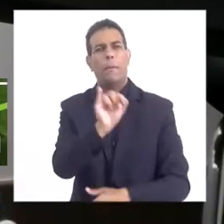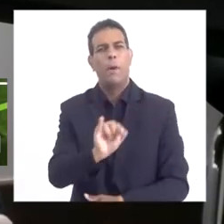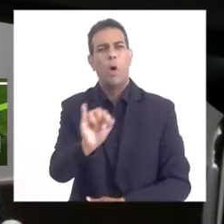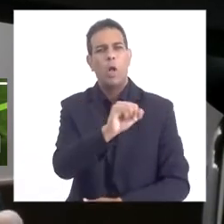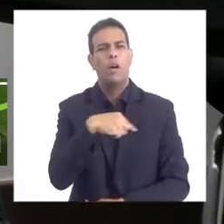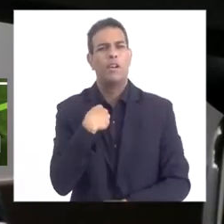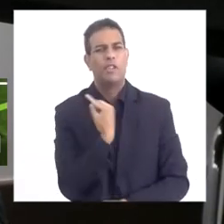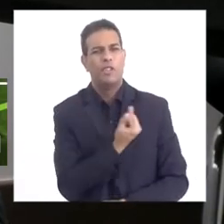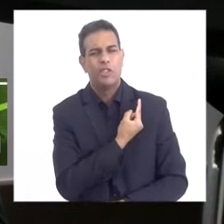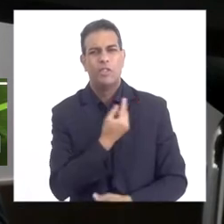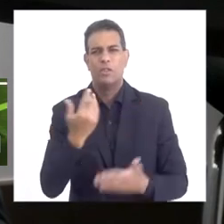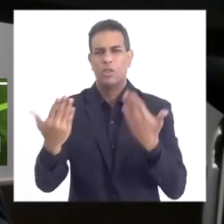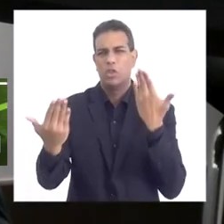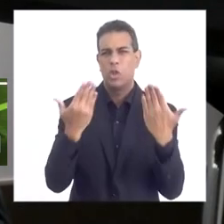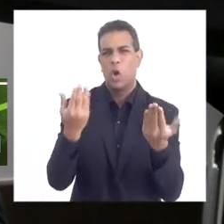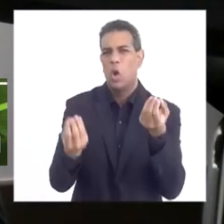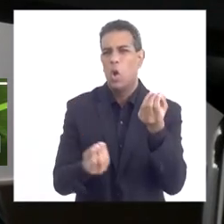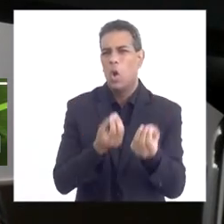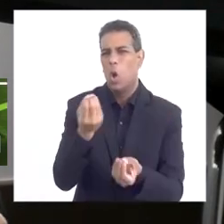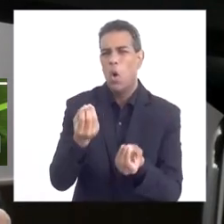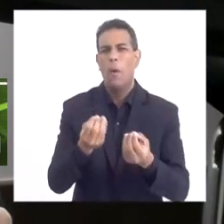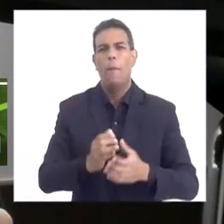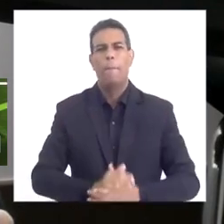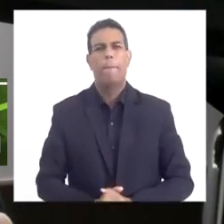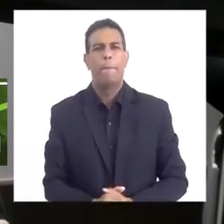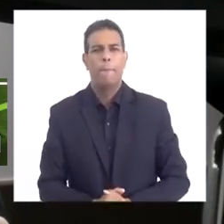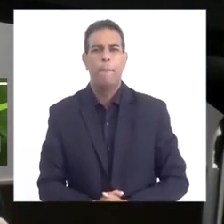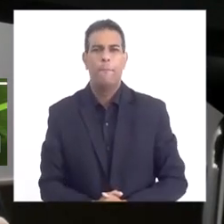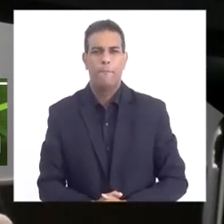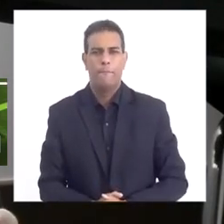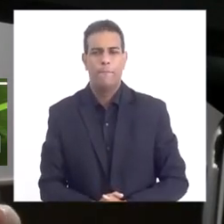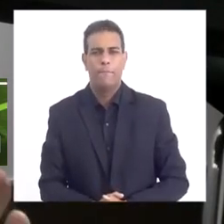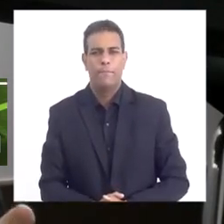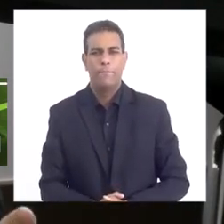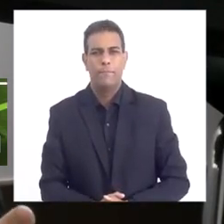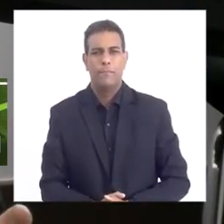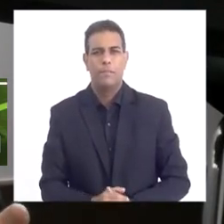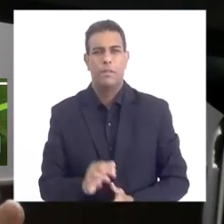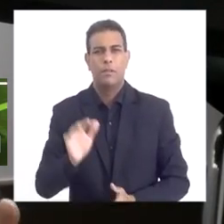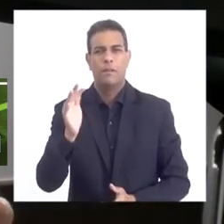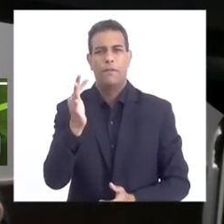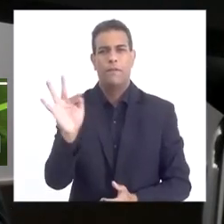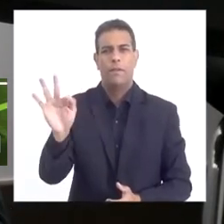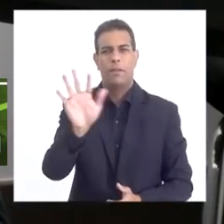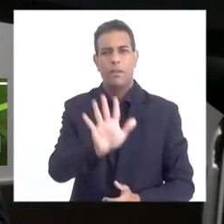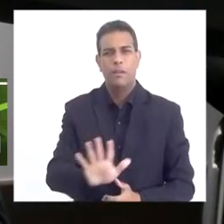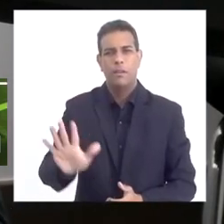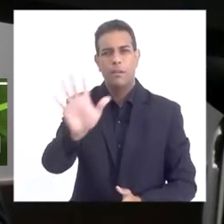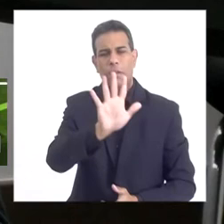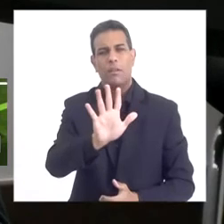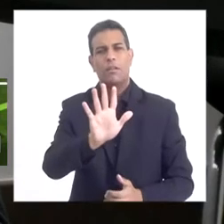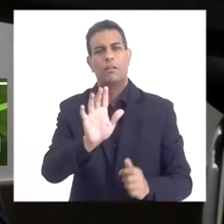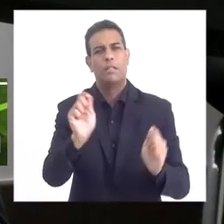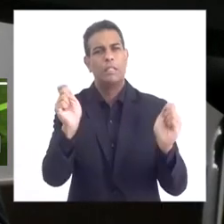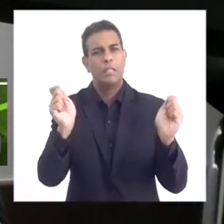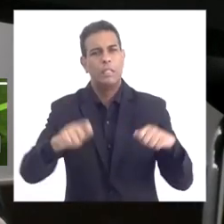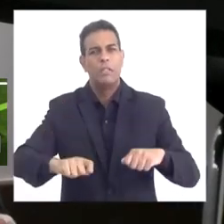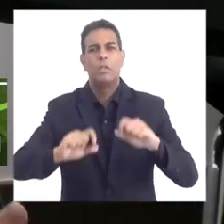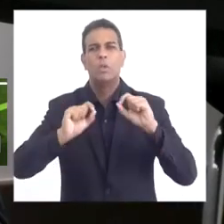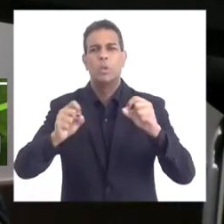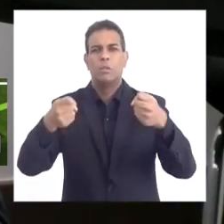importante de assinalar, porque é a União que fornece aos estados